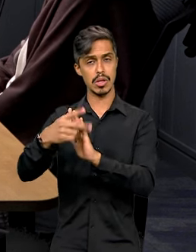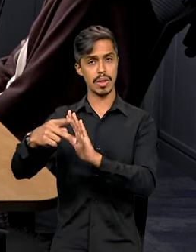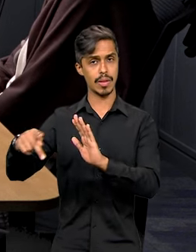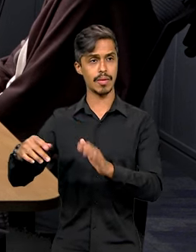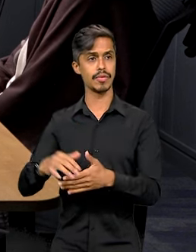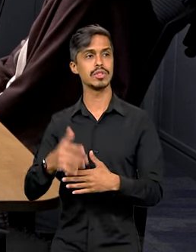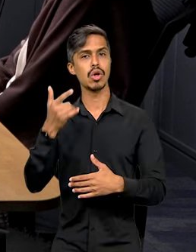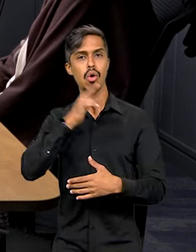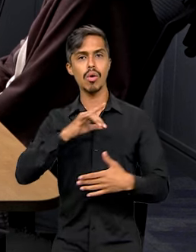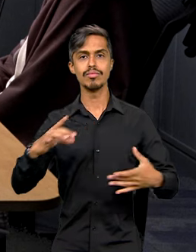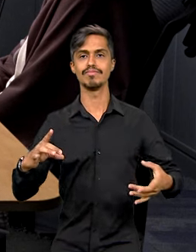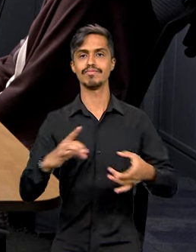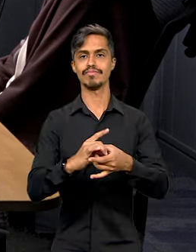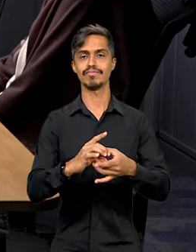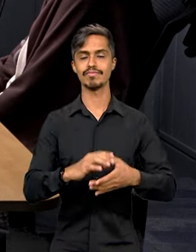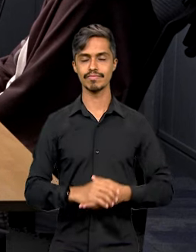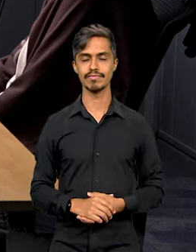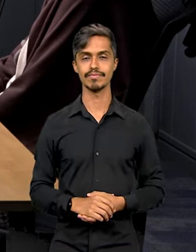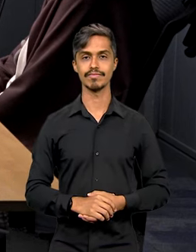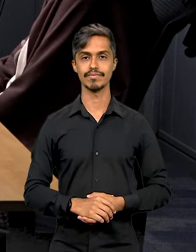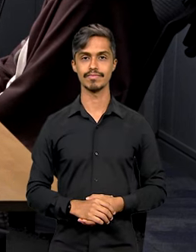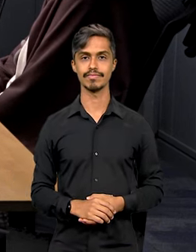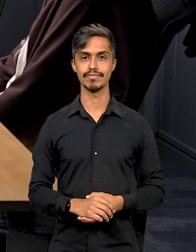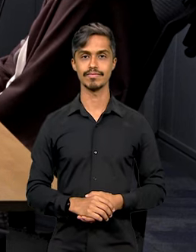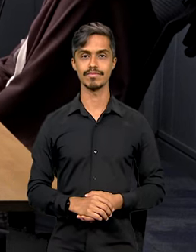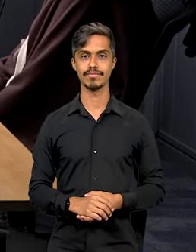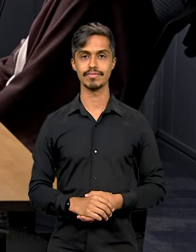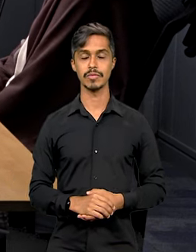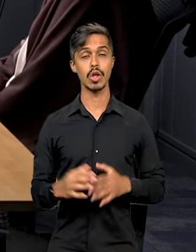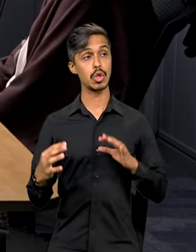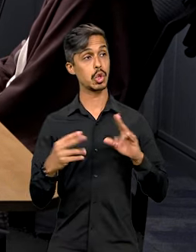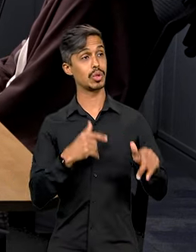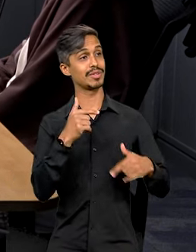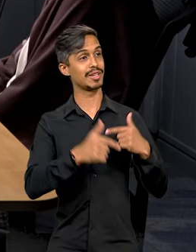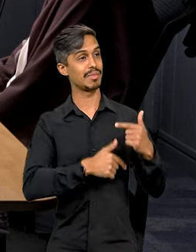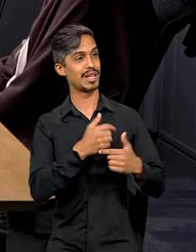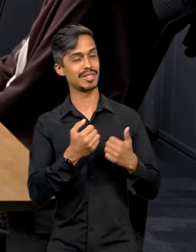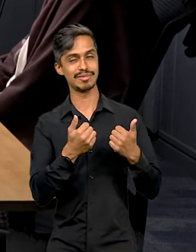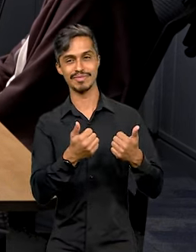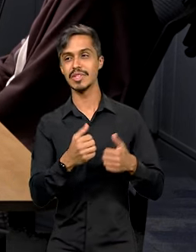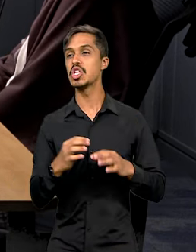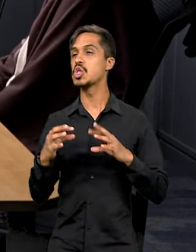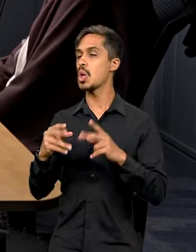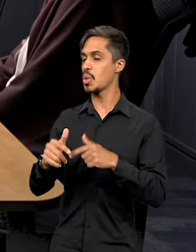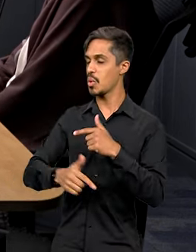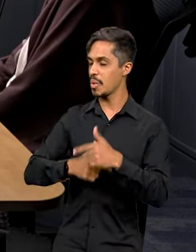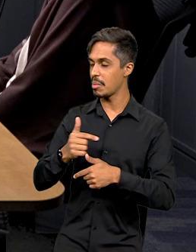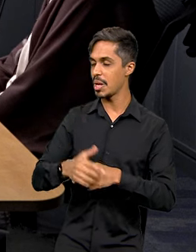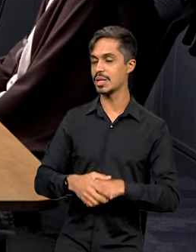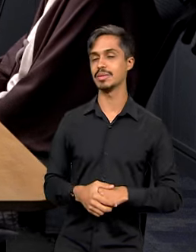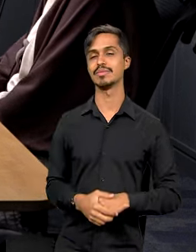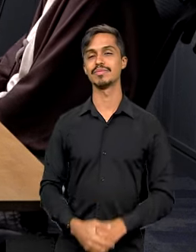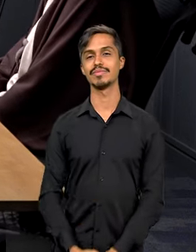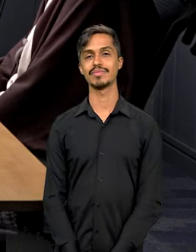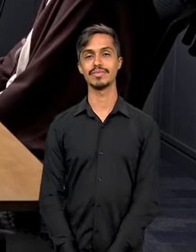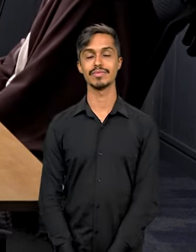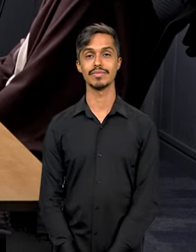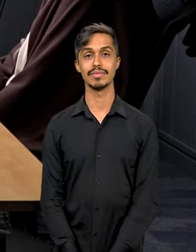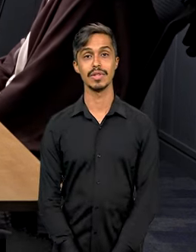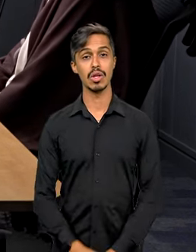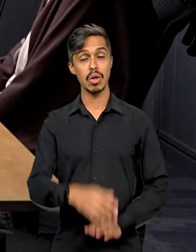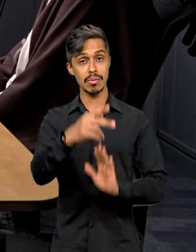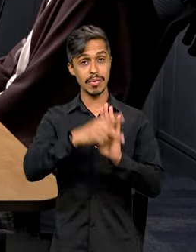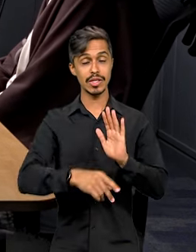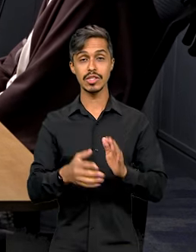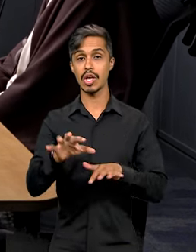ações públicas no âmbito da sua jurisdição da sua competência todo mundo trabalha por isso todo mundo trabalhando